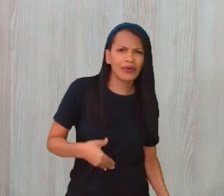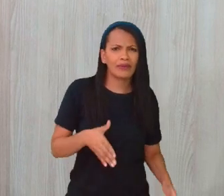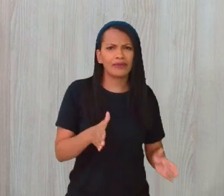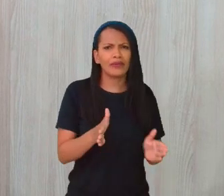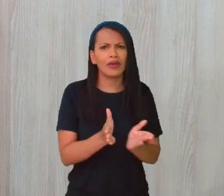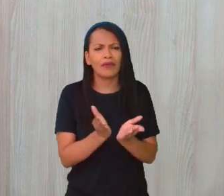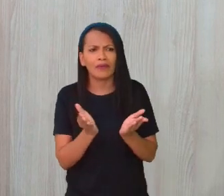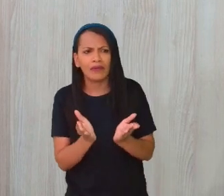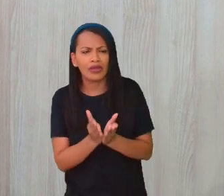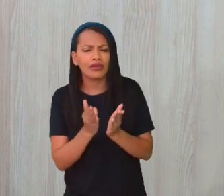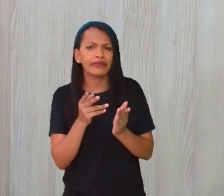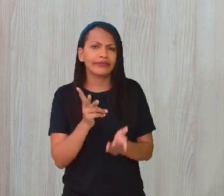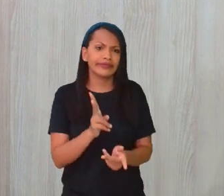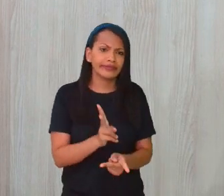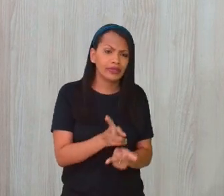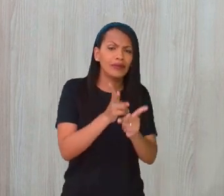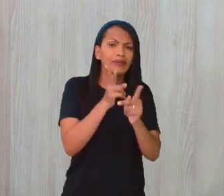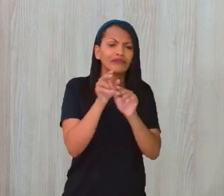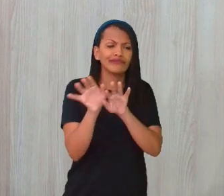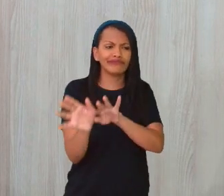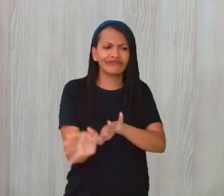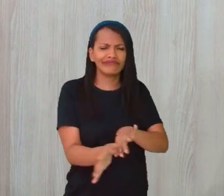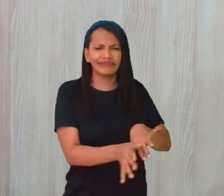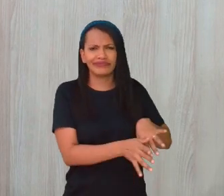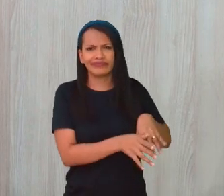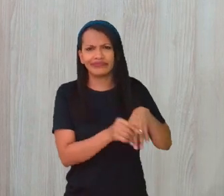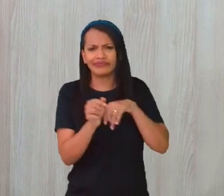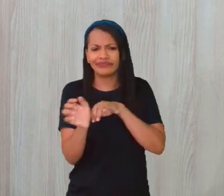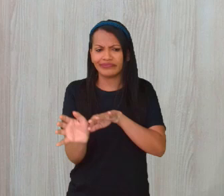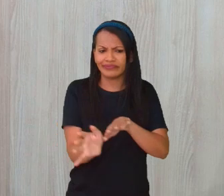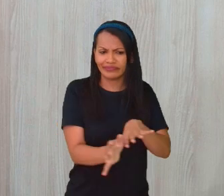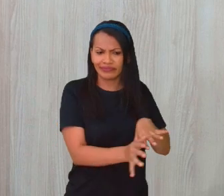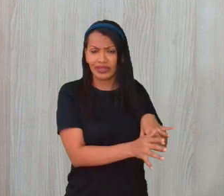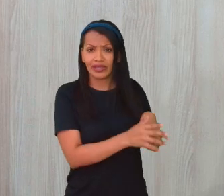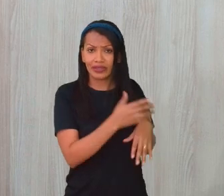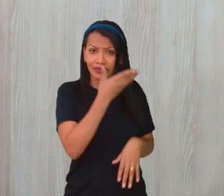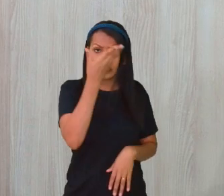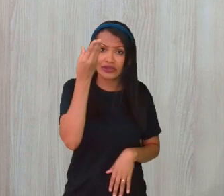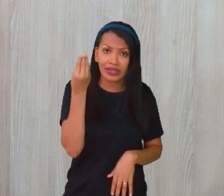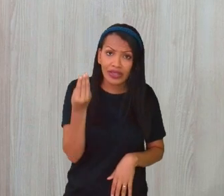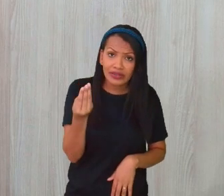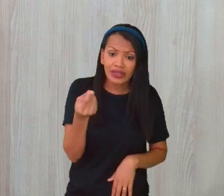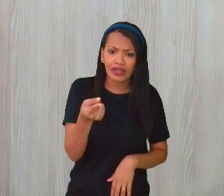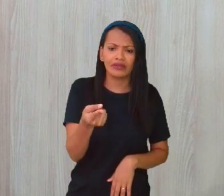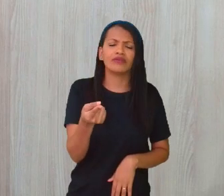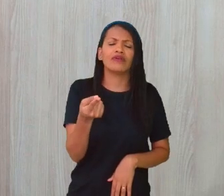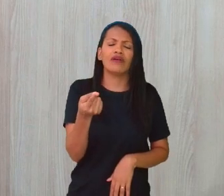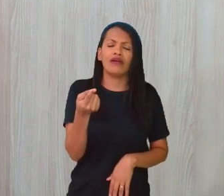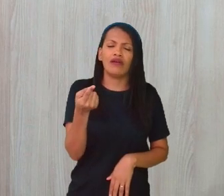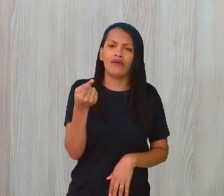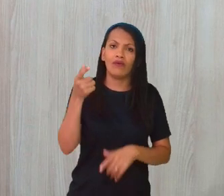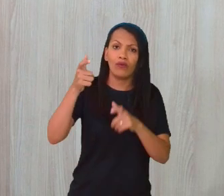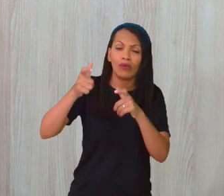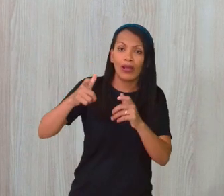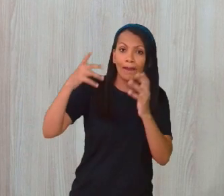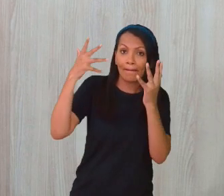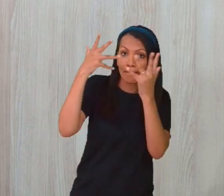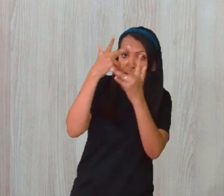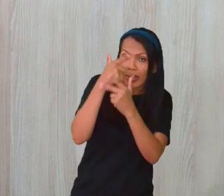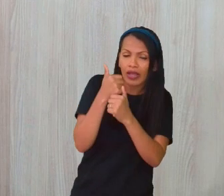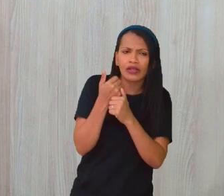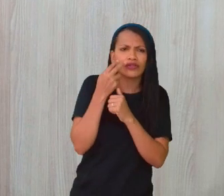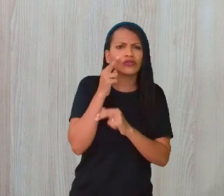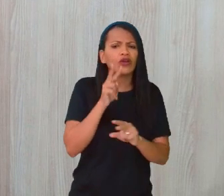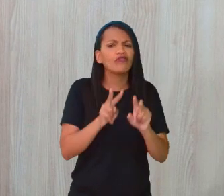e sempre sendo escanteado a parte belíssima que também existe no continente africano, né? Se a gente for ver